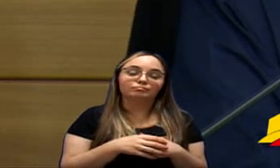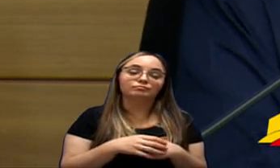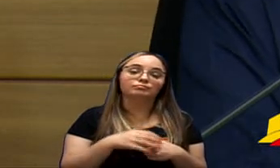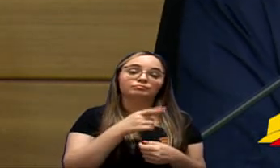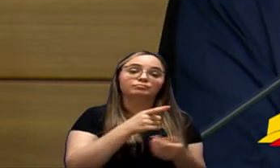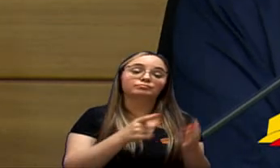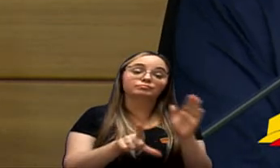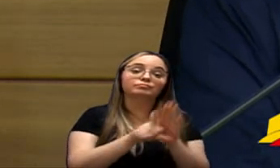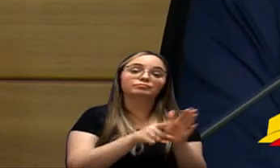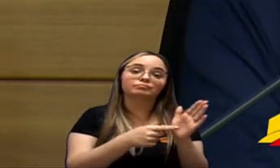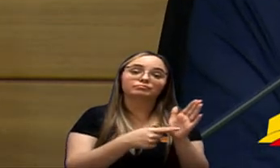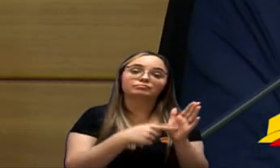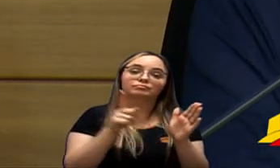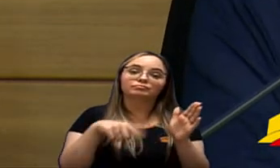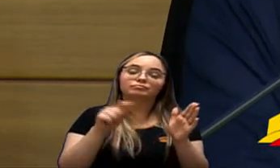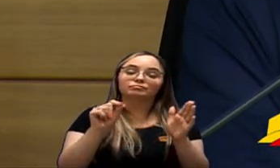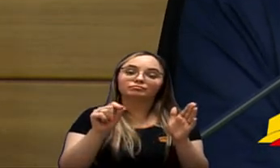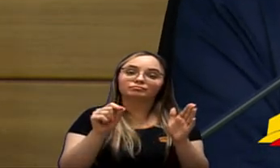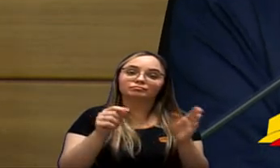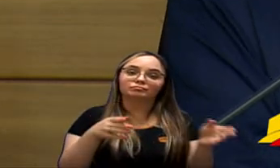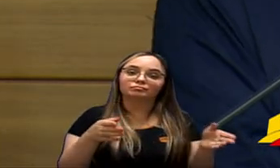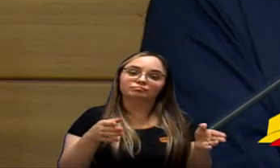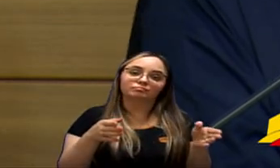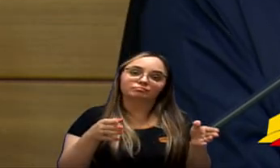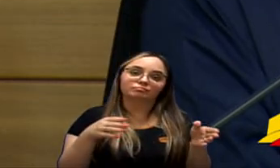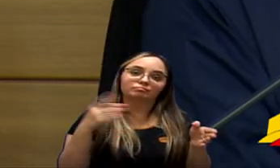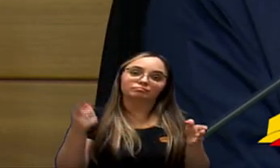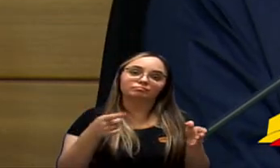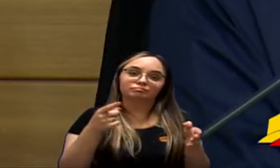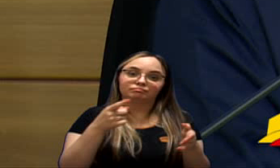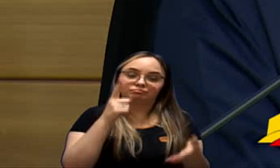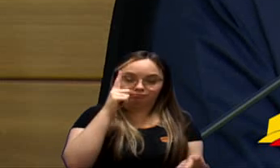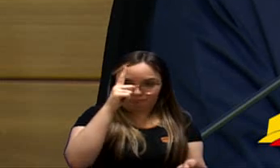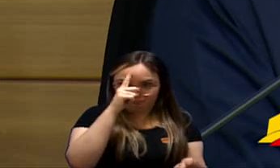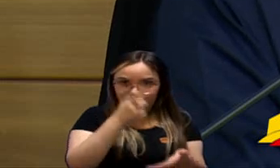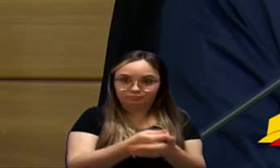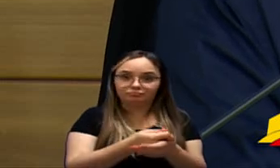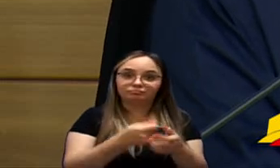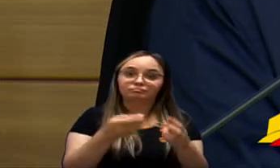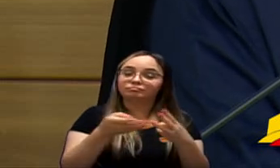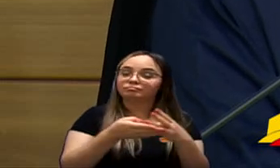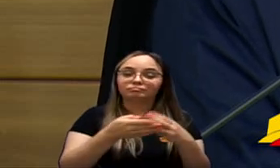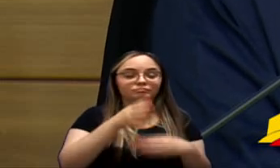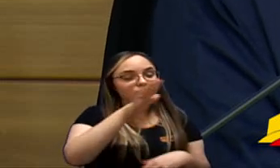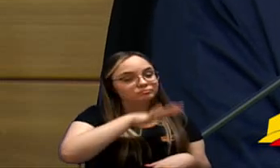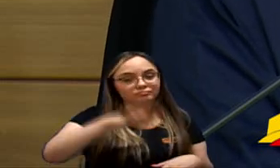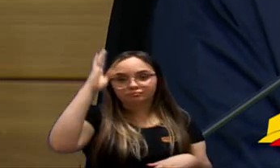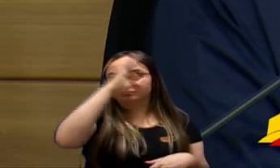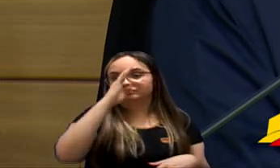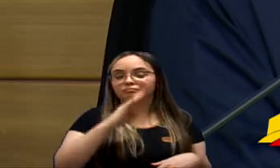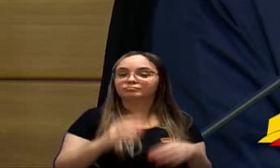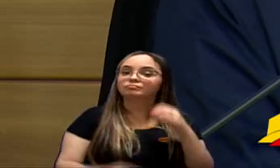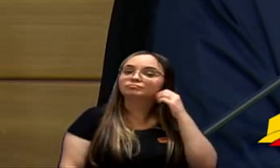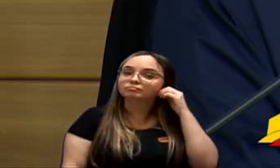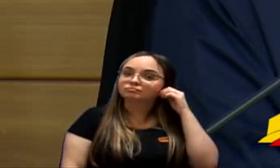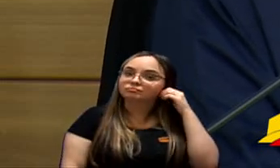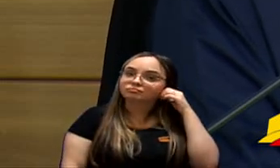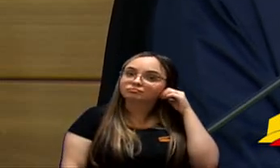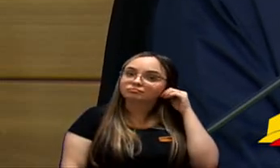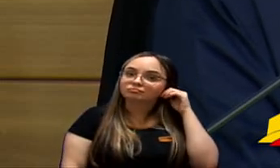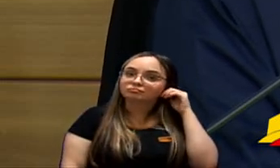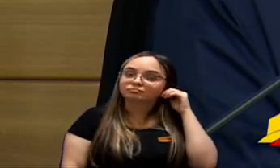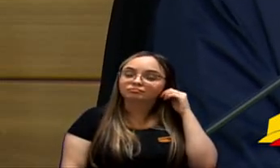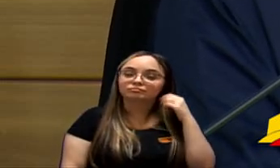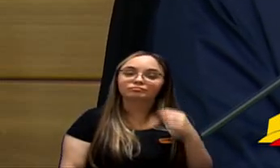E essa lei regulamenta o terceiro setor a nível nacional. Então, o que é